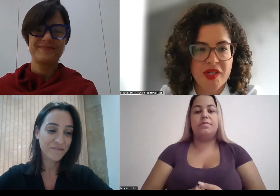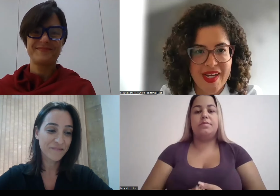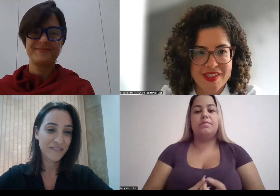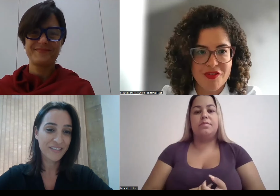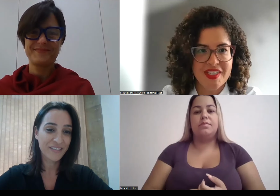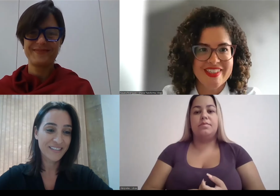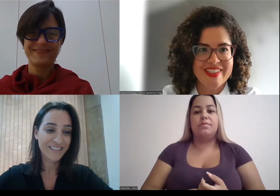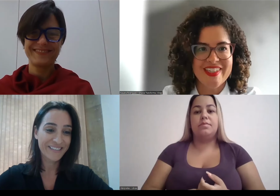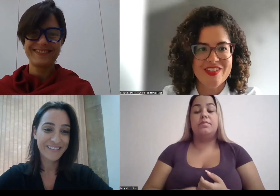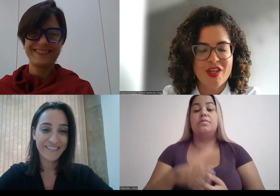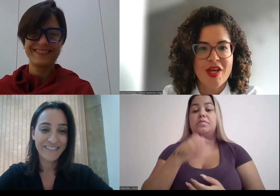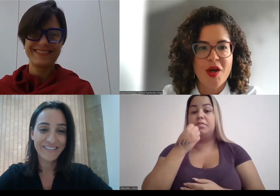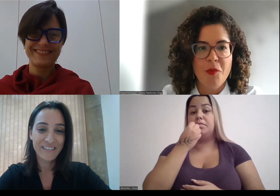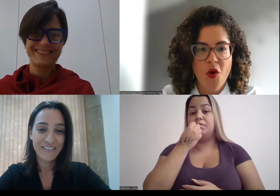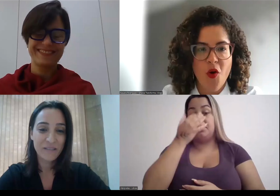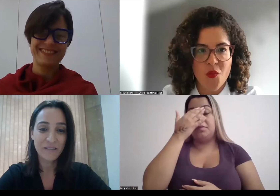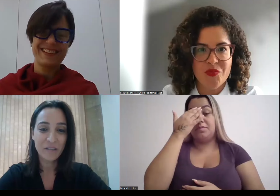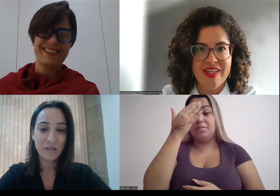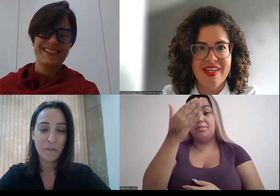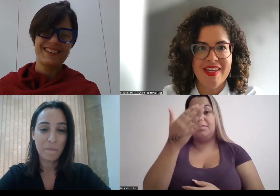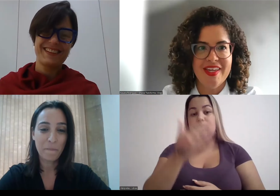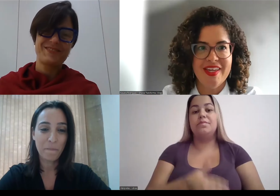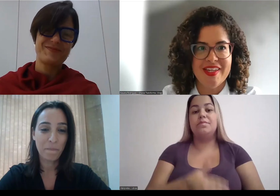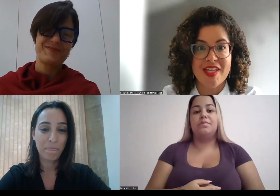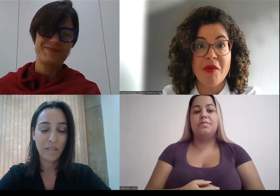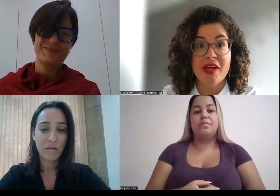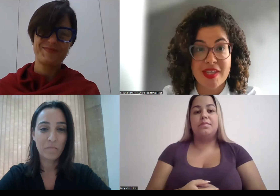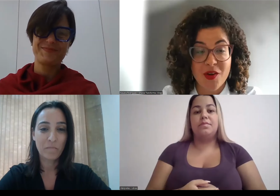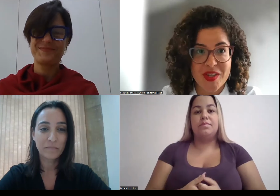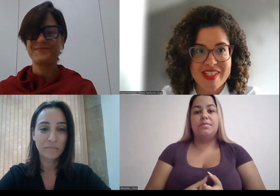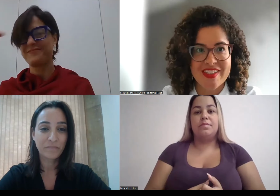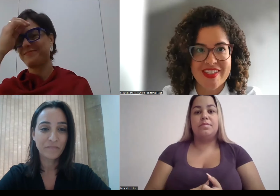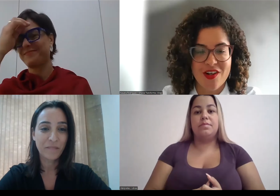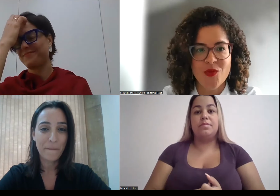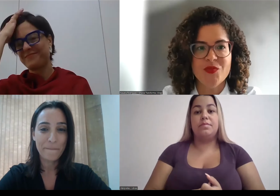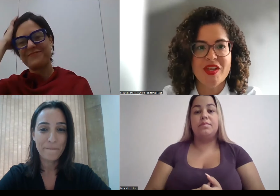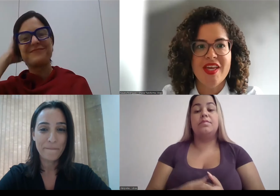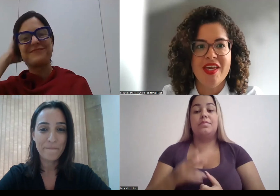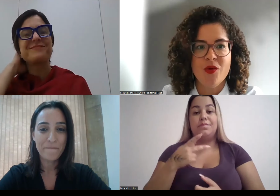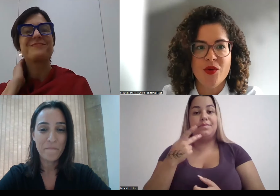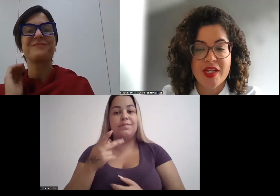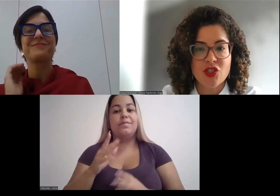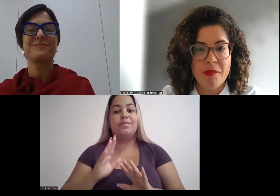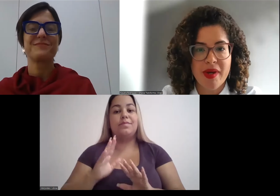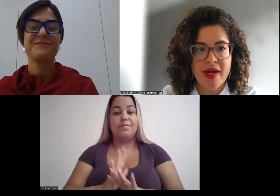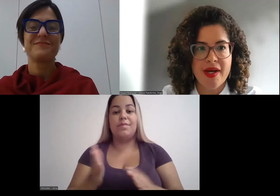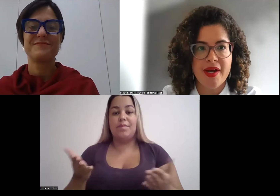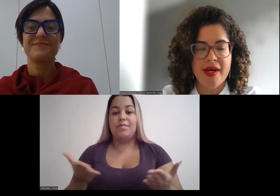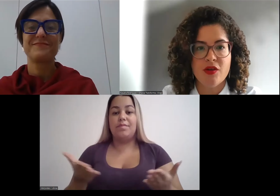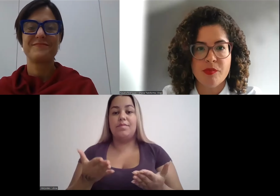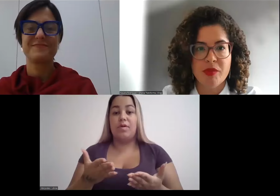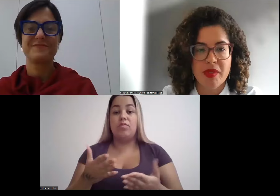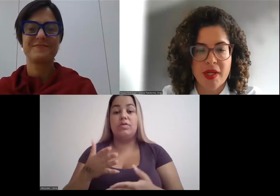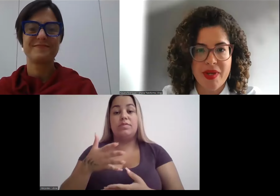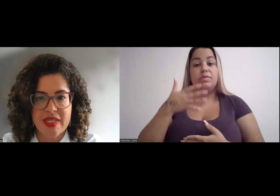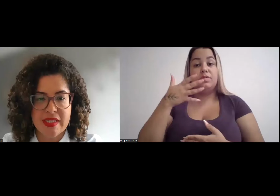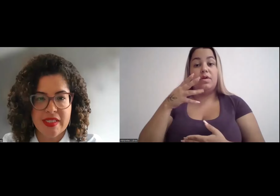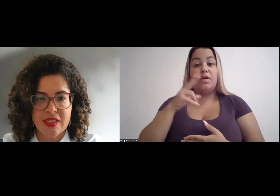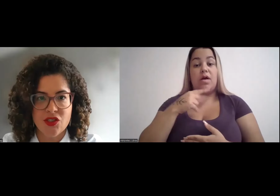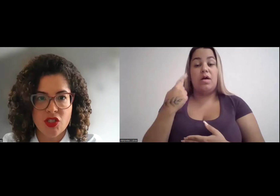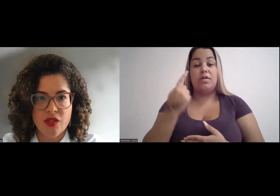Muito obrigada, Fernanda. Bom, sem mais delongas, então, eu queria chamar a nossa